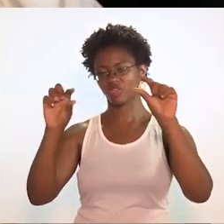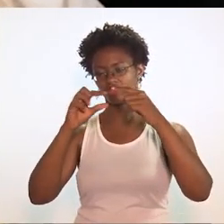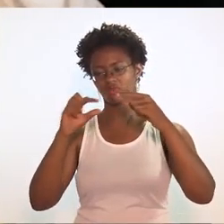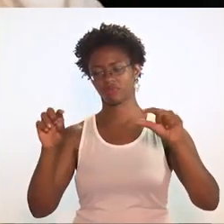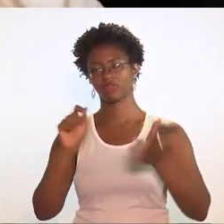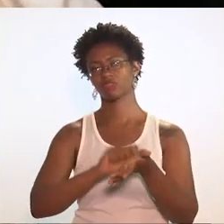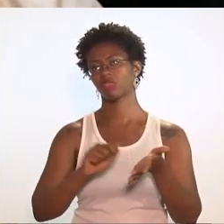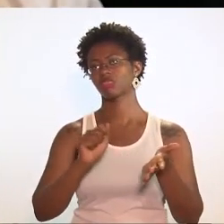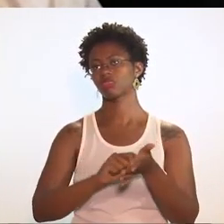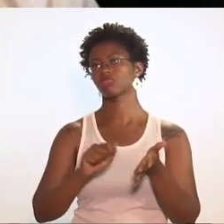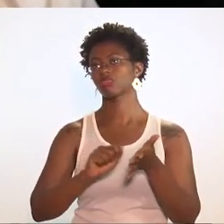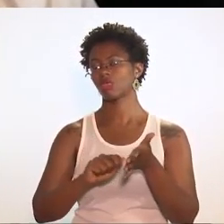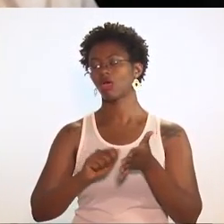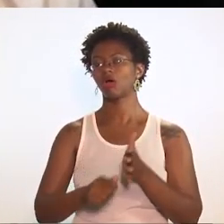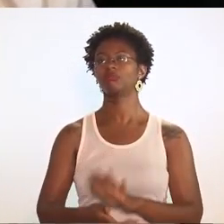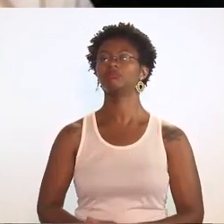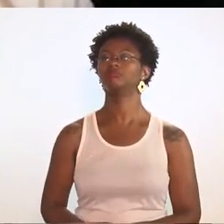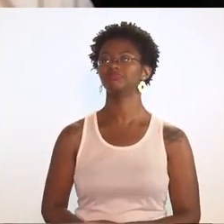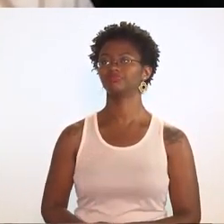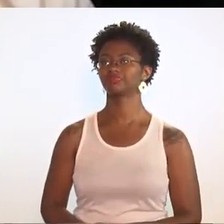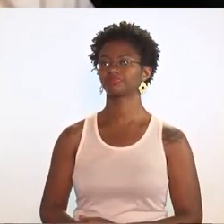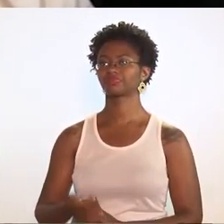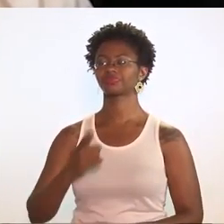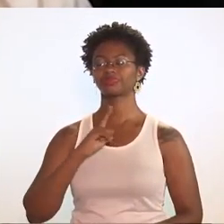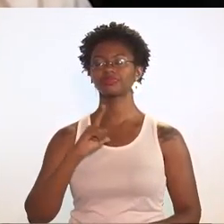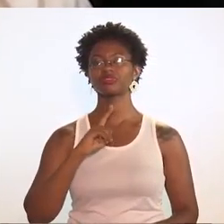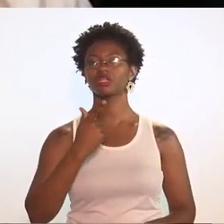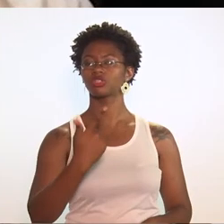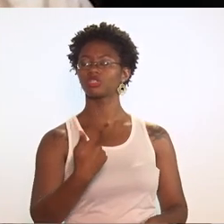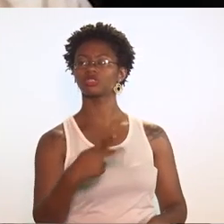esse projeto, ele tem como objetivo,